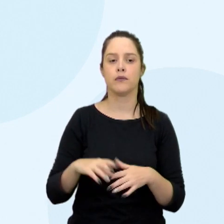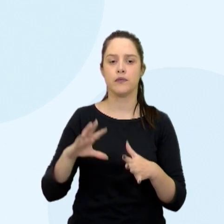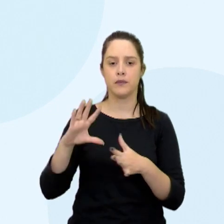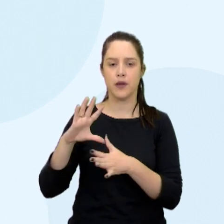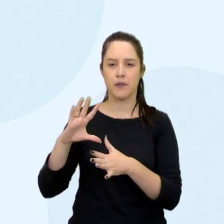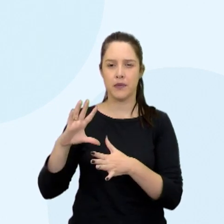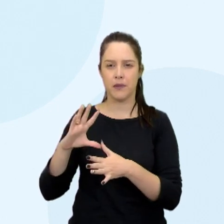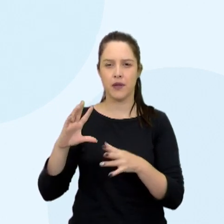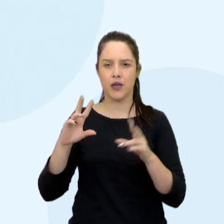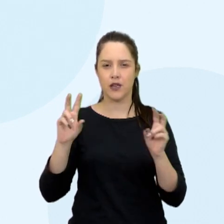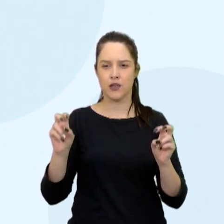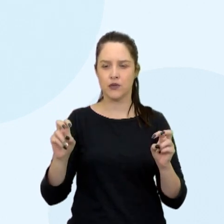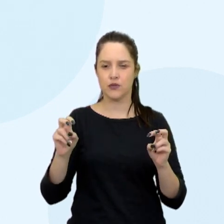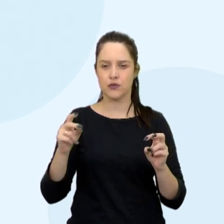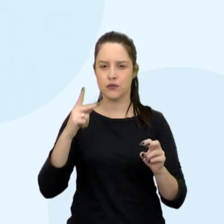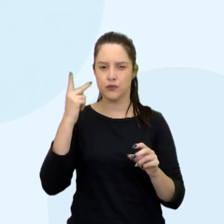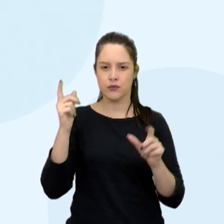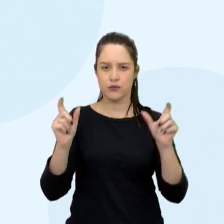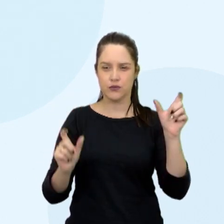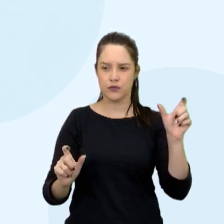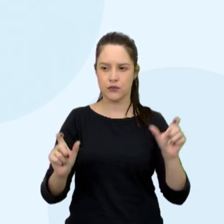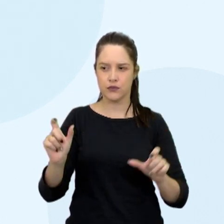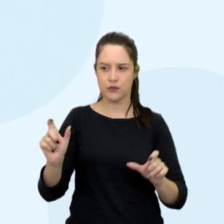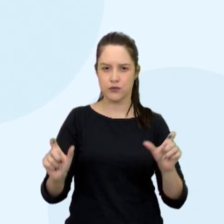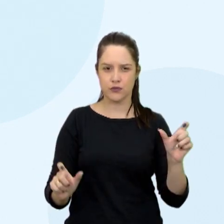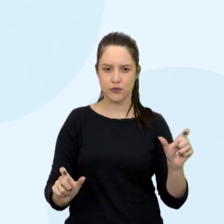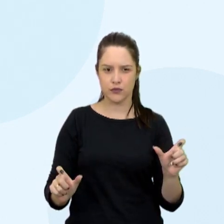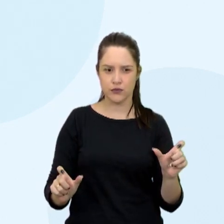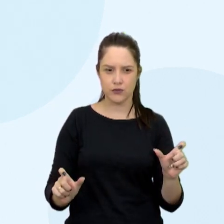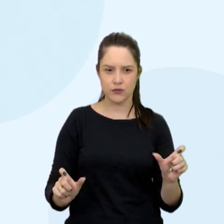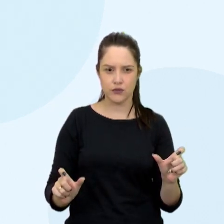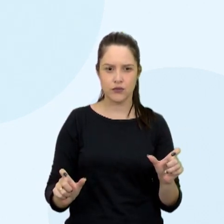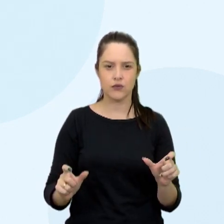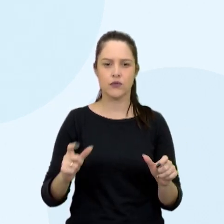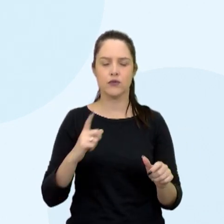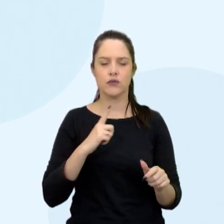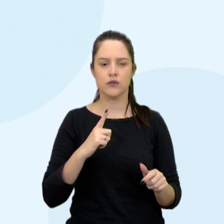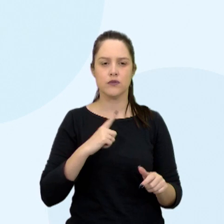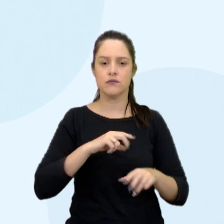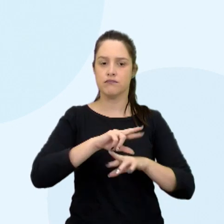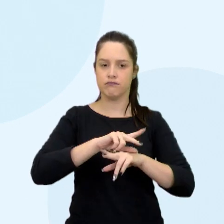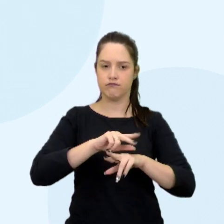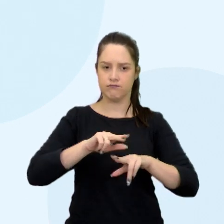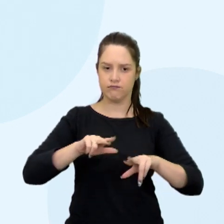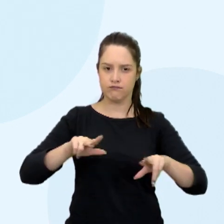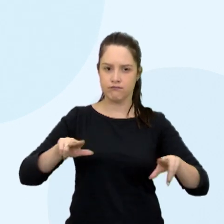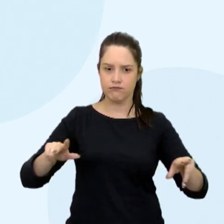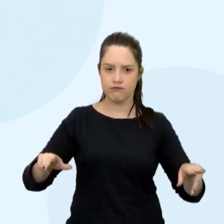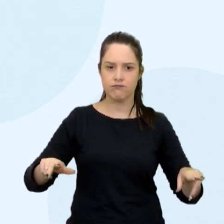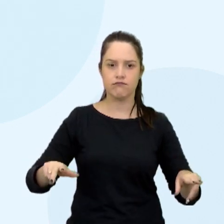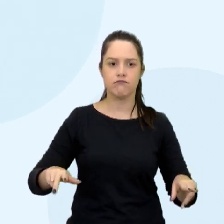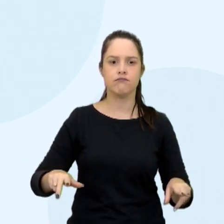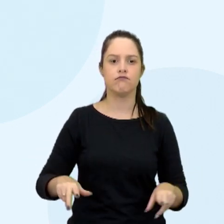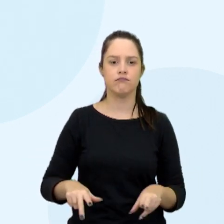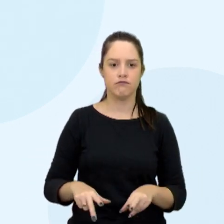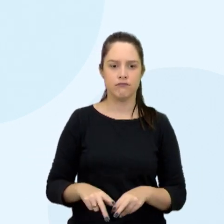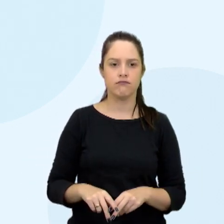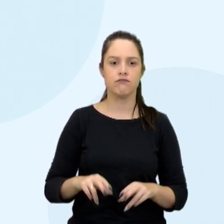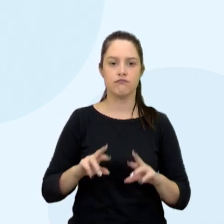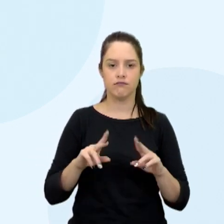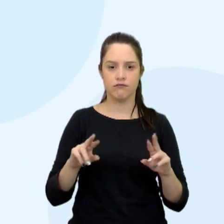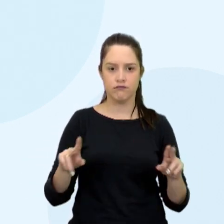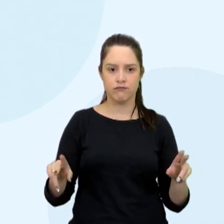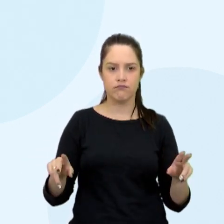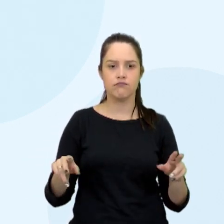do social advertising, gente, o social ADS. É aqueles campos onde ocorrem várias, né, vários anúncios diferenciados